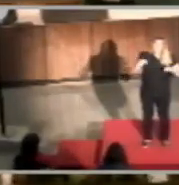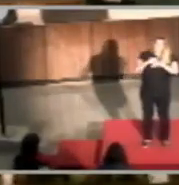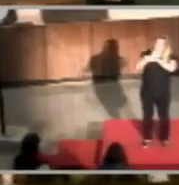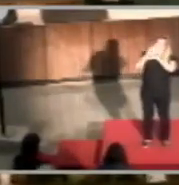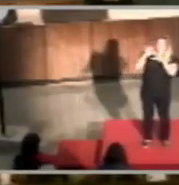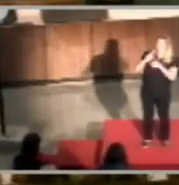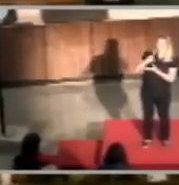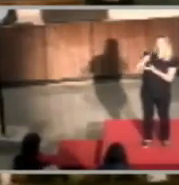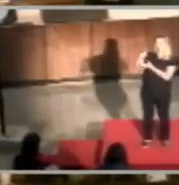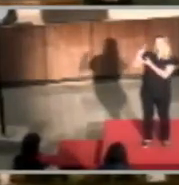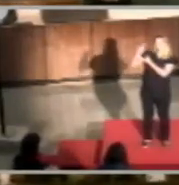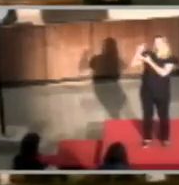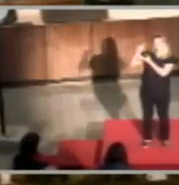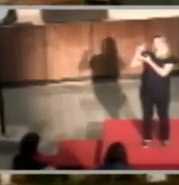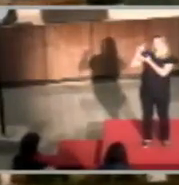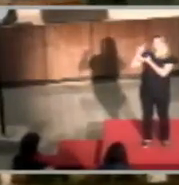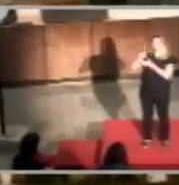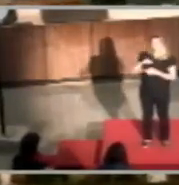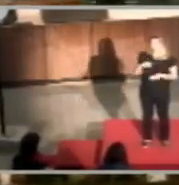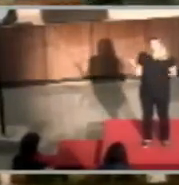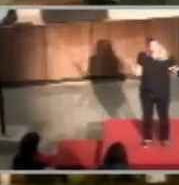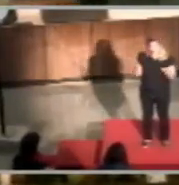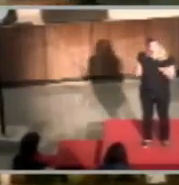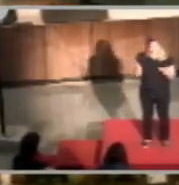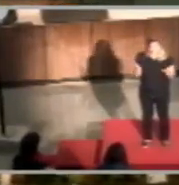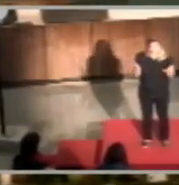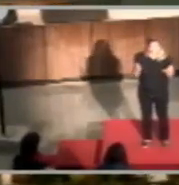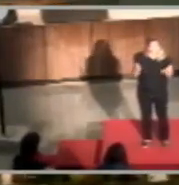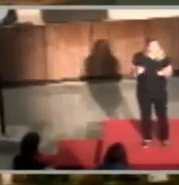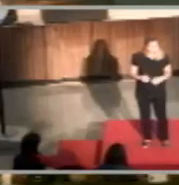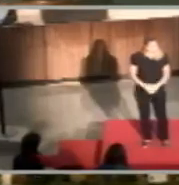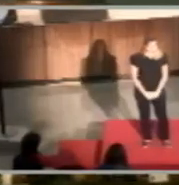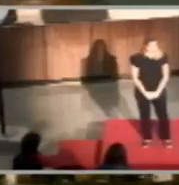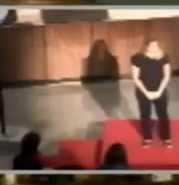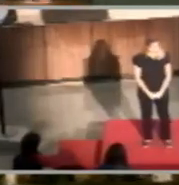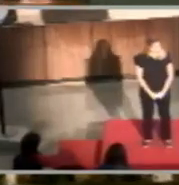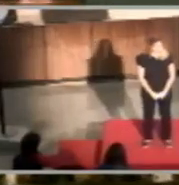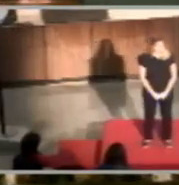nessa manhã. Vamos orar, adorá-lo.